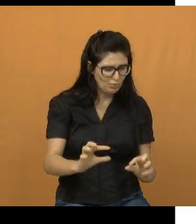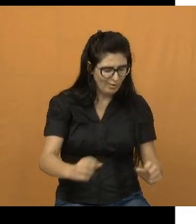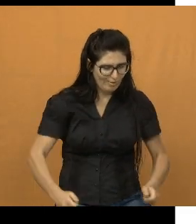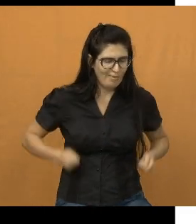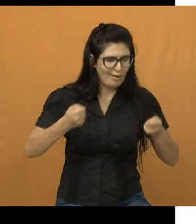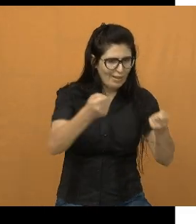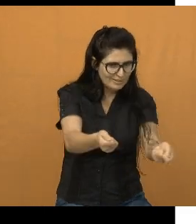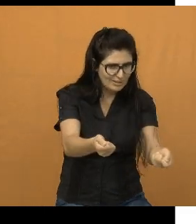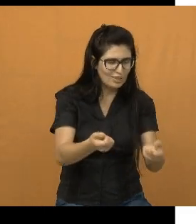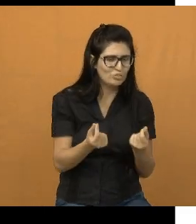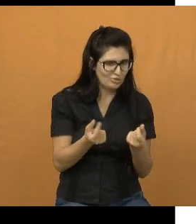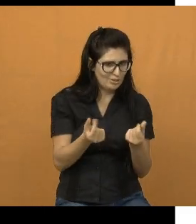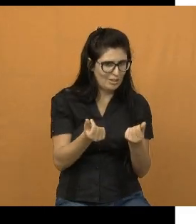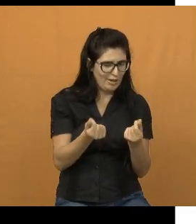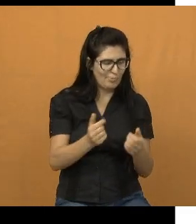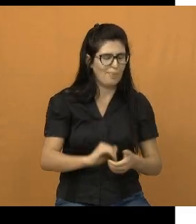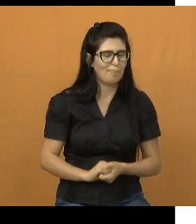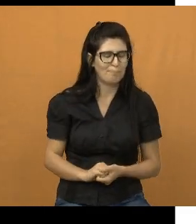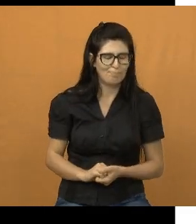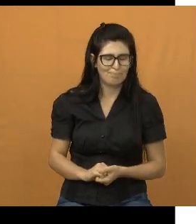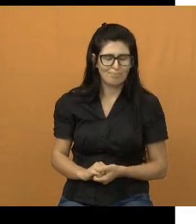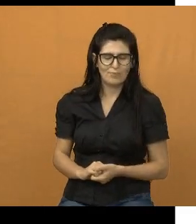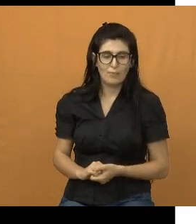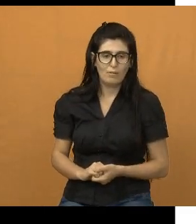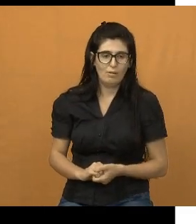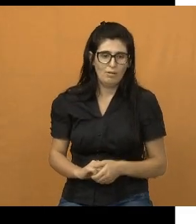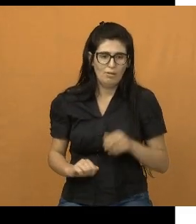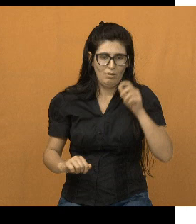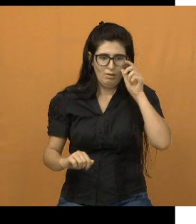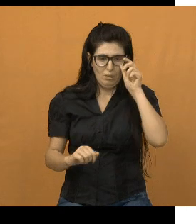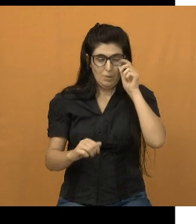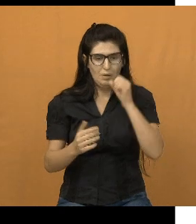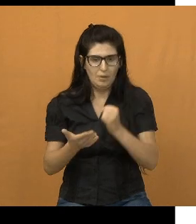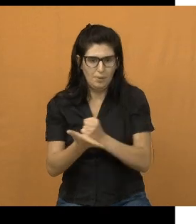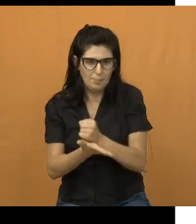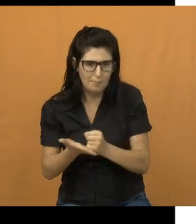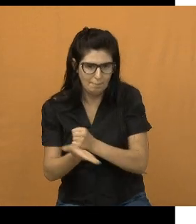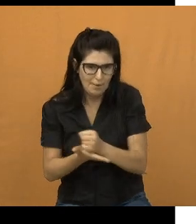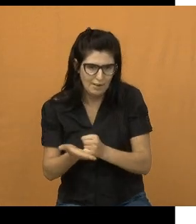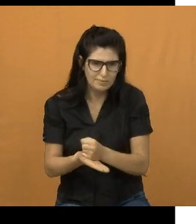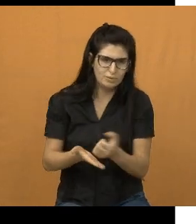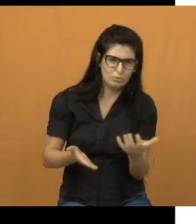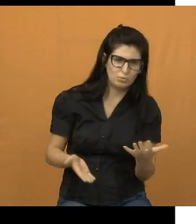A relação entre a atenção básica e a média e alta complexidade está em torno de